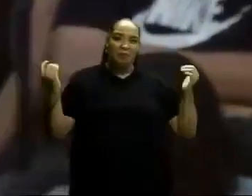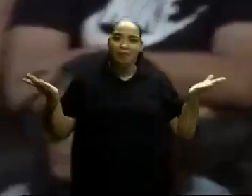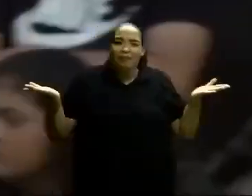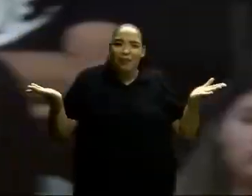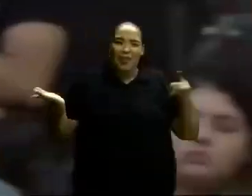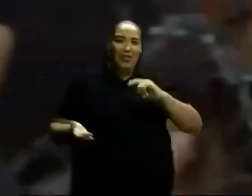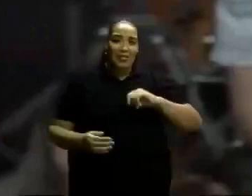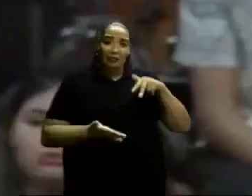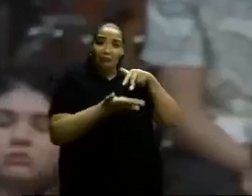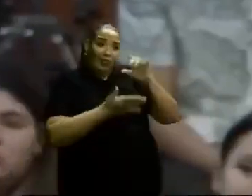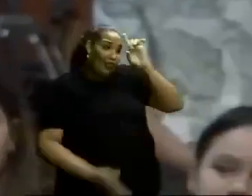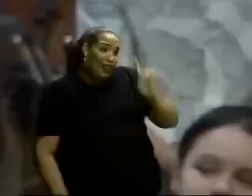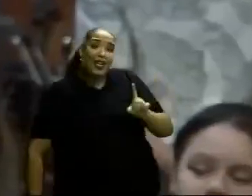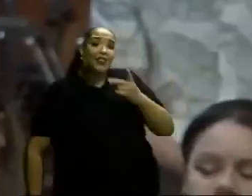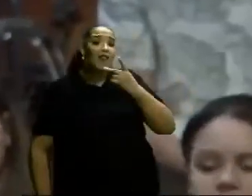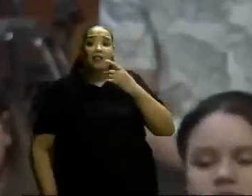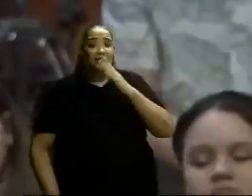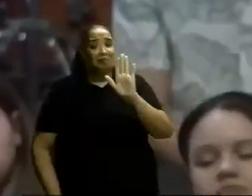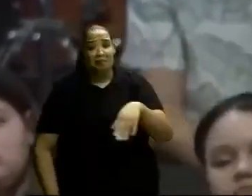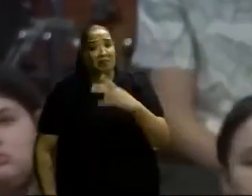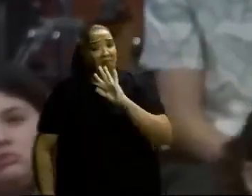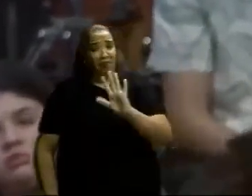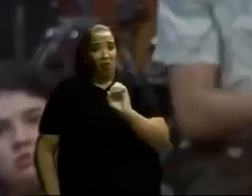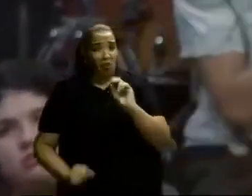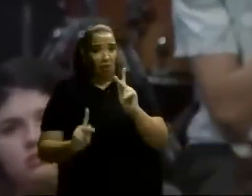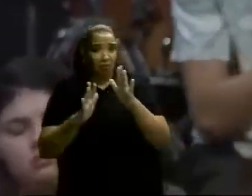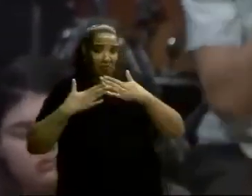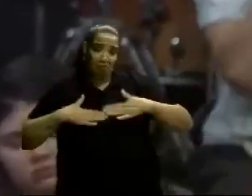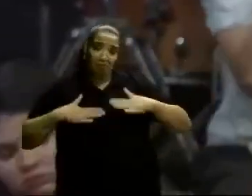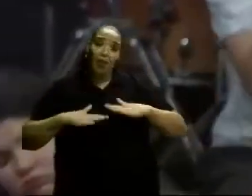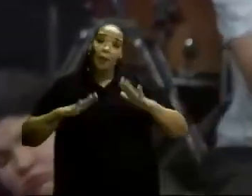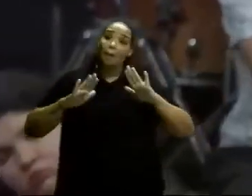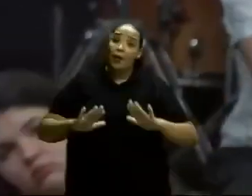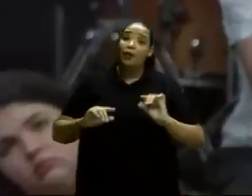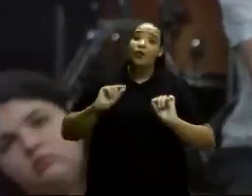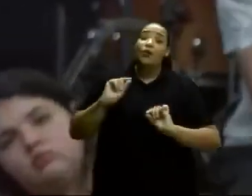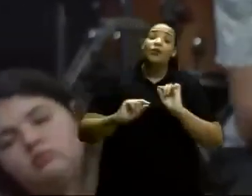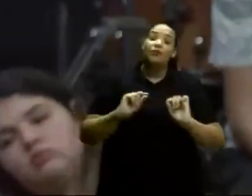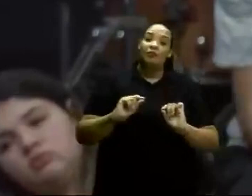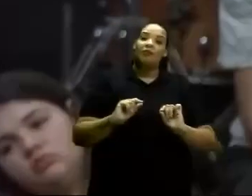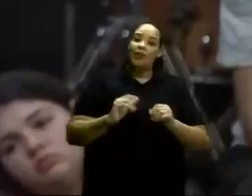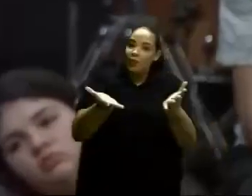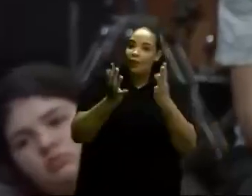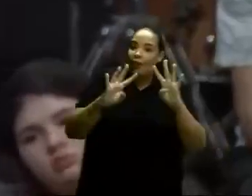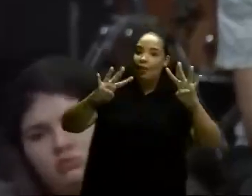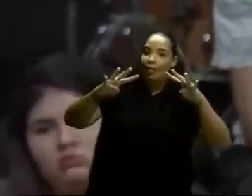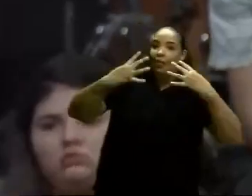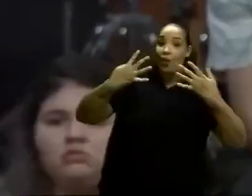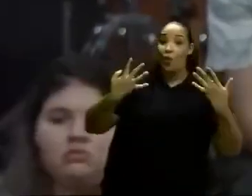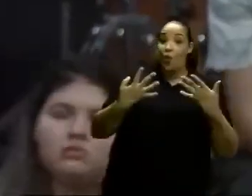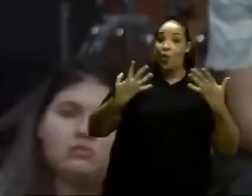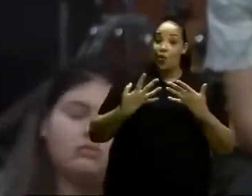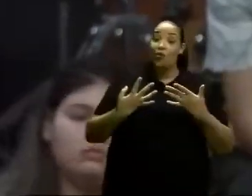Você está no seu direito, eu não vim aqui te criticar, tá? Só que, você quer atenção hoje, vai